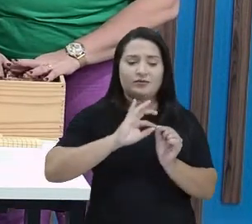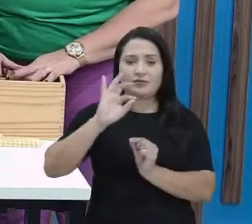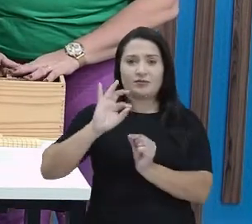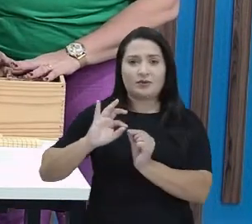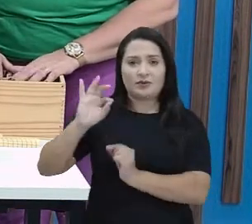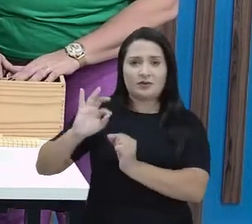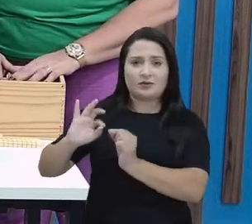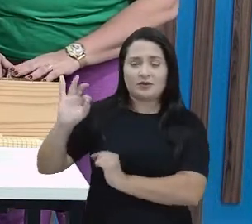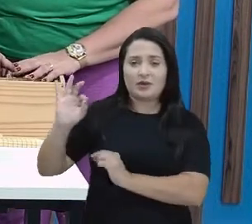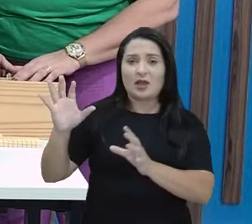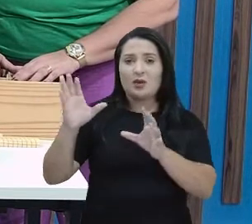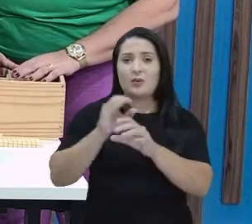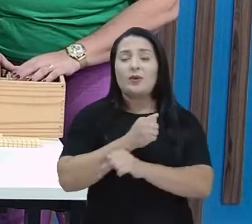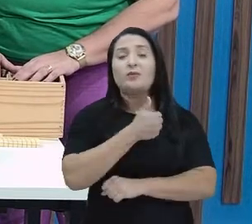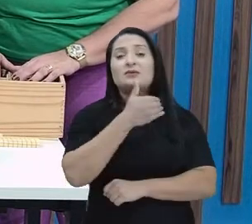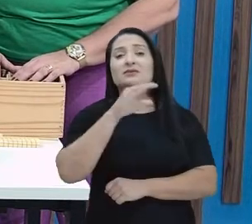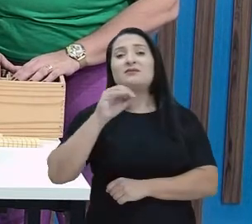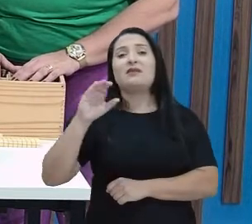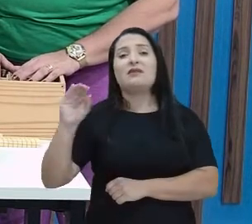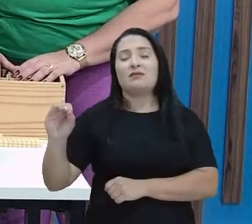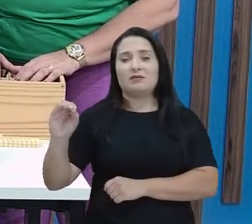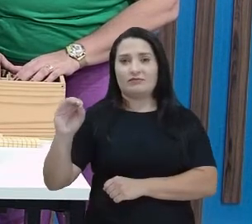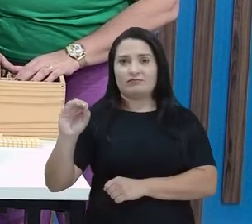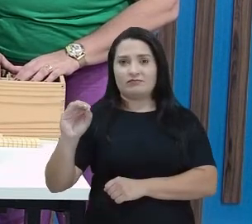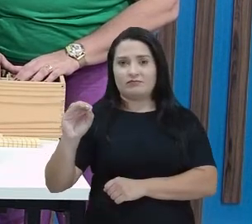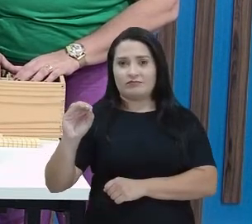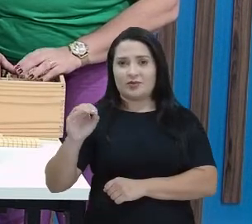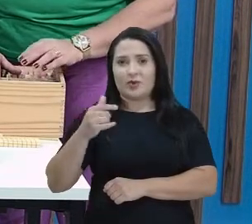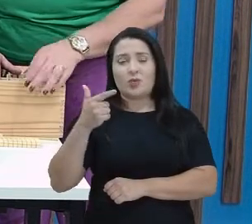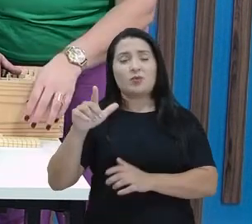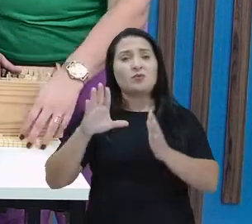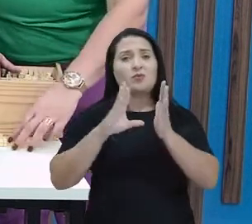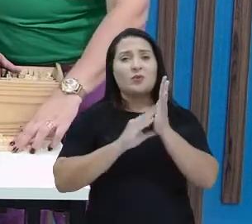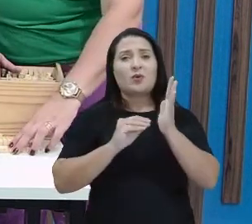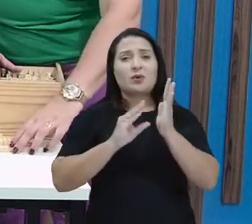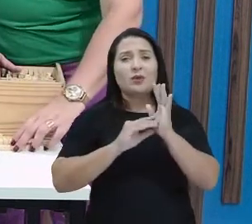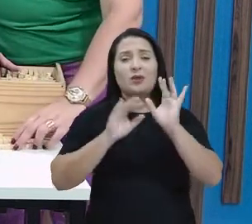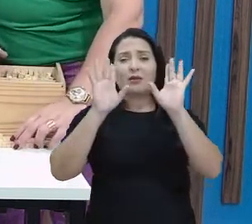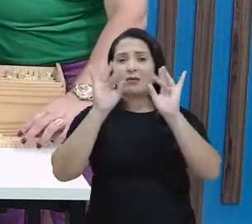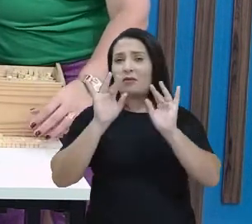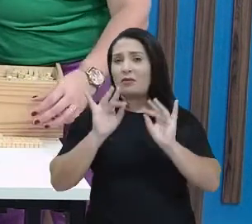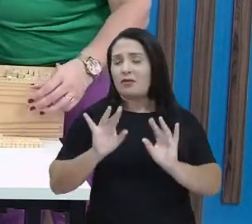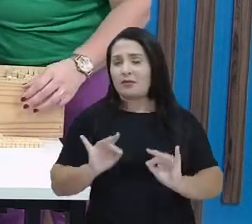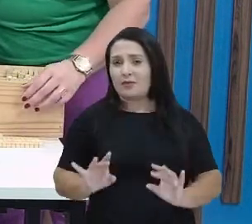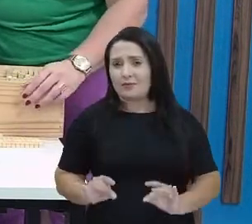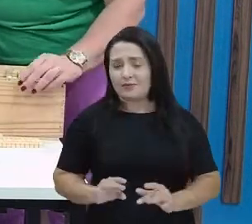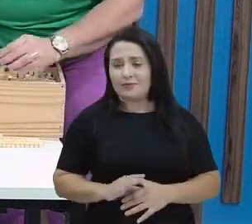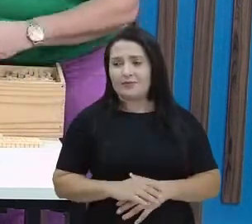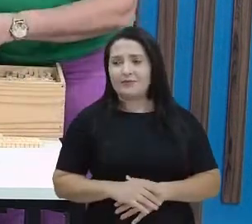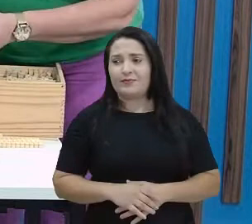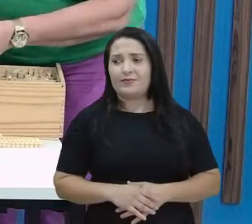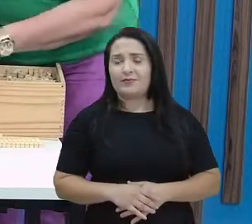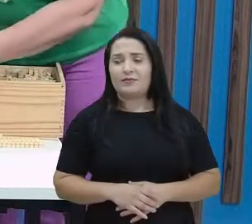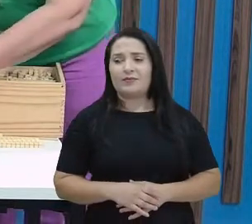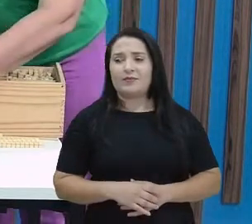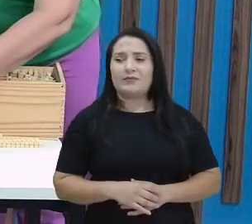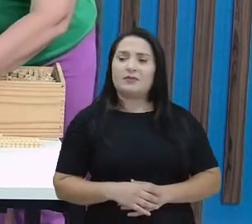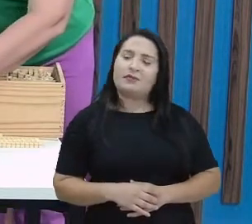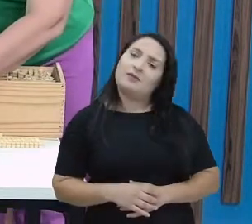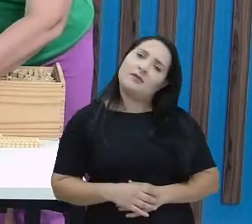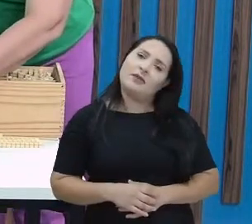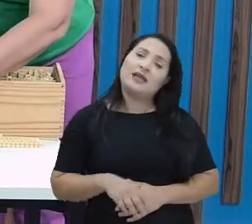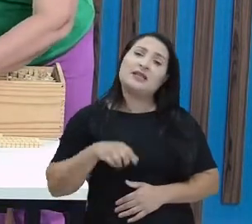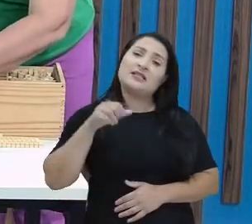É igual a 100. É igual a 100. É uma outra forma de decompor. E se a gente juntar com a plaquinha, a gente vai ver que é a mesma